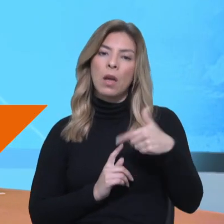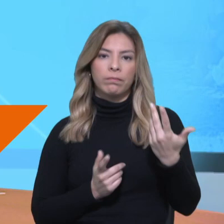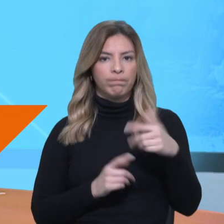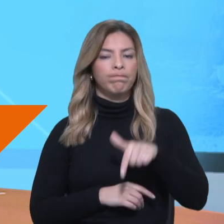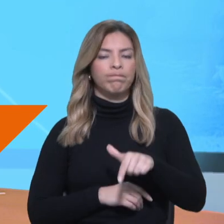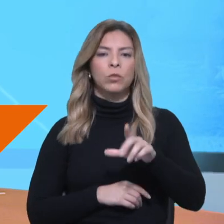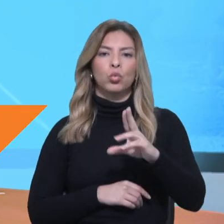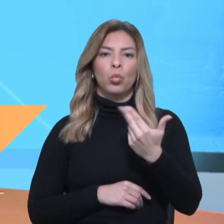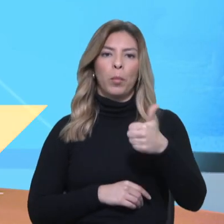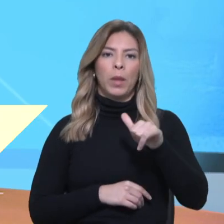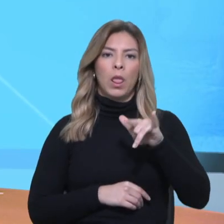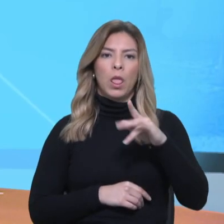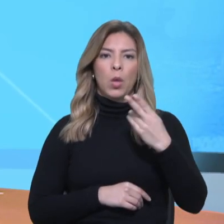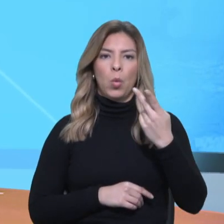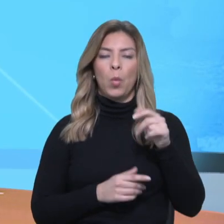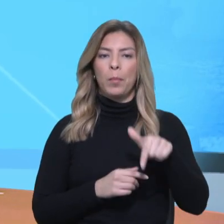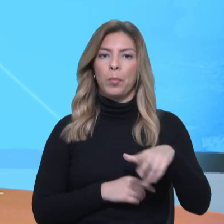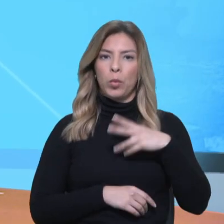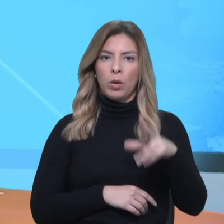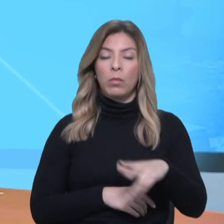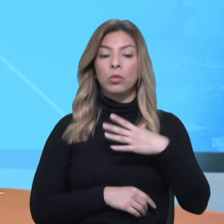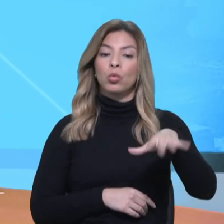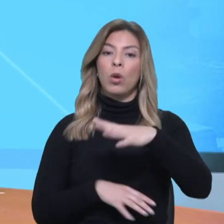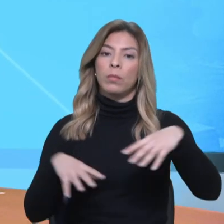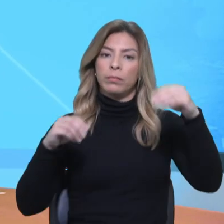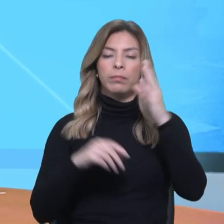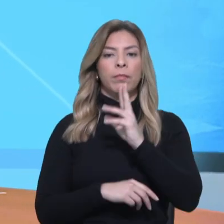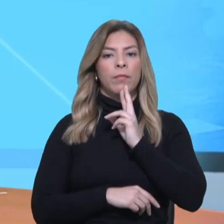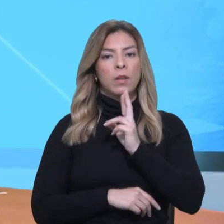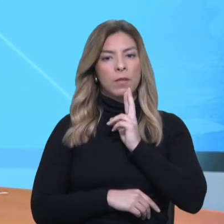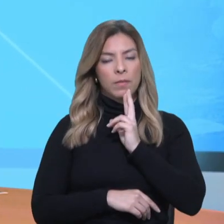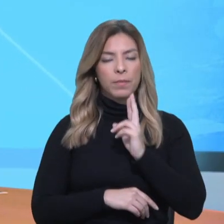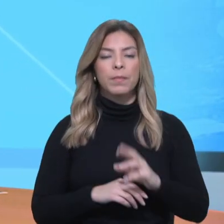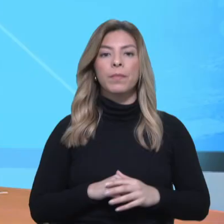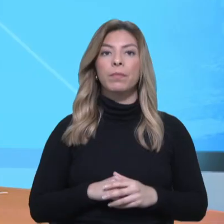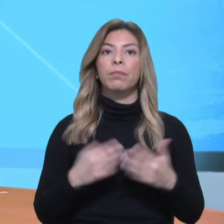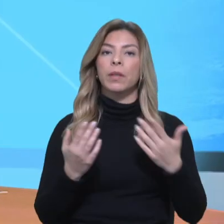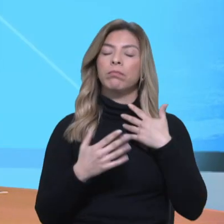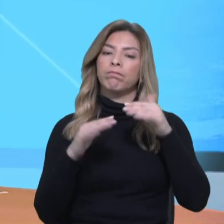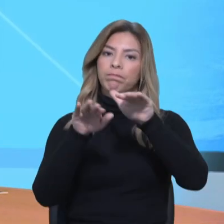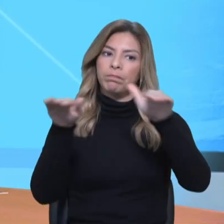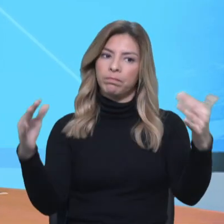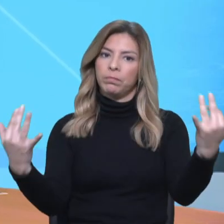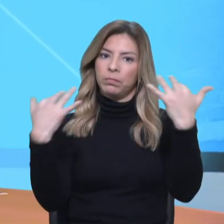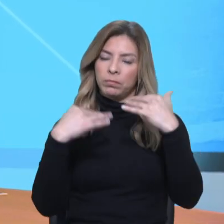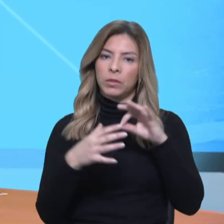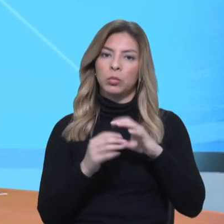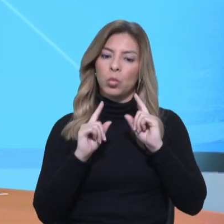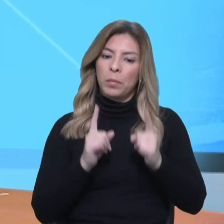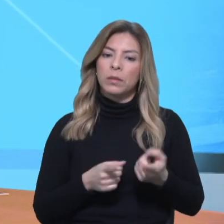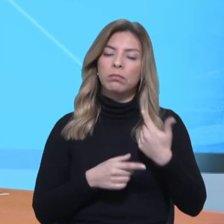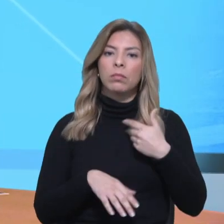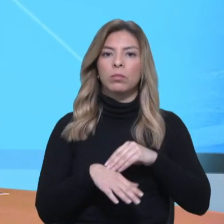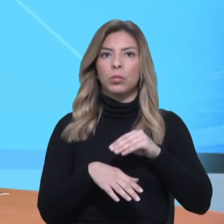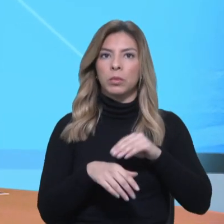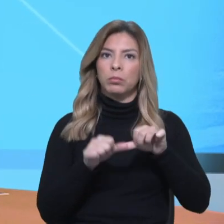Portugal. A celebração acontece no Santuário de Fátima e a proposta que é feita a todos os participantes é o ponto de partida para o comentário à liturgia